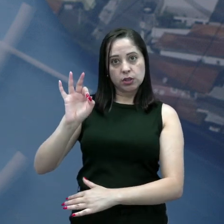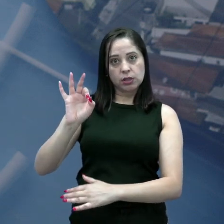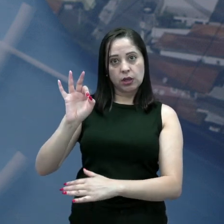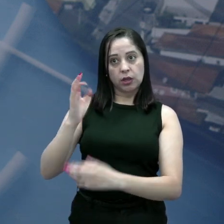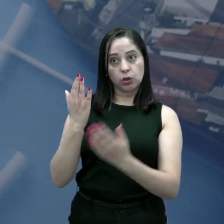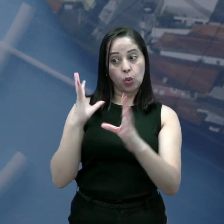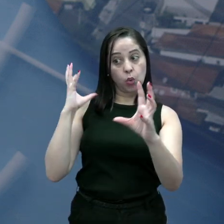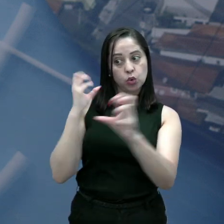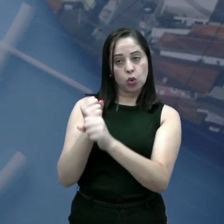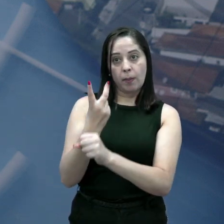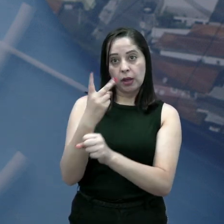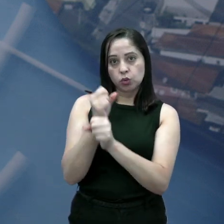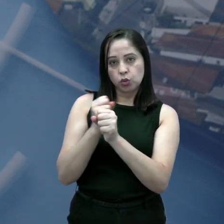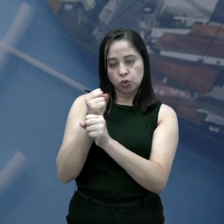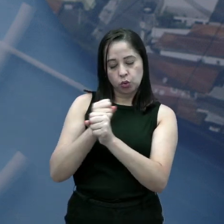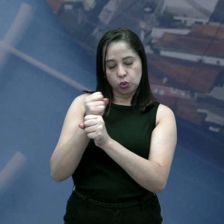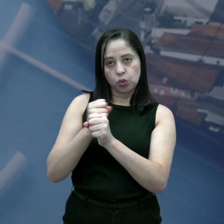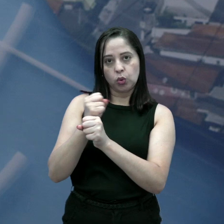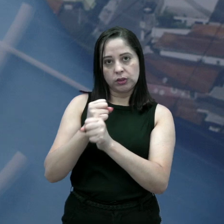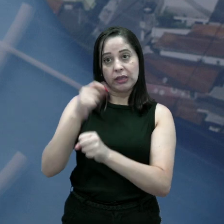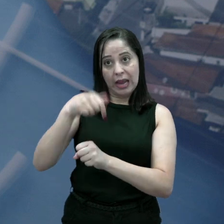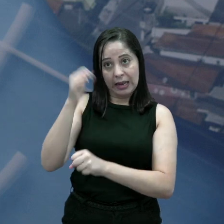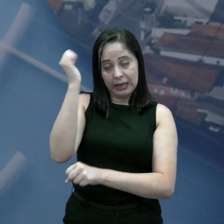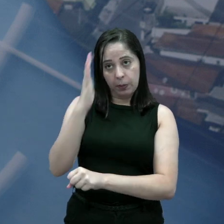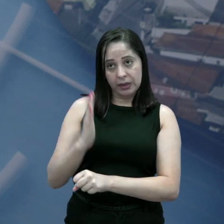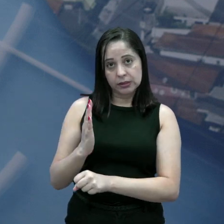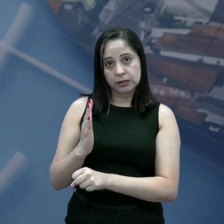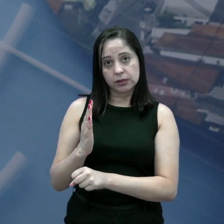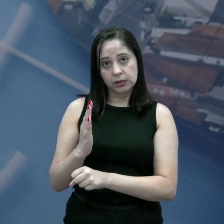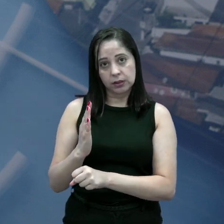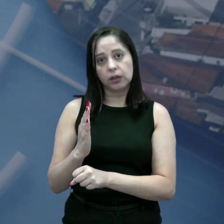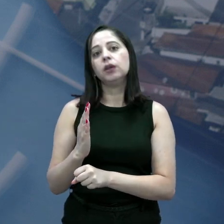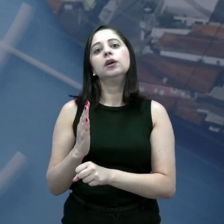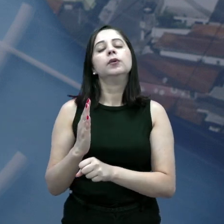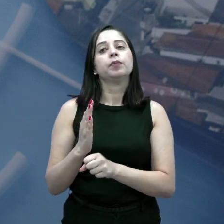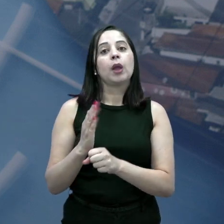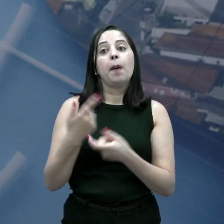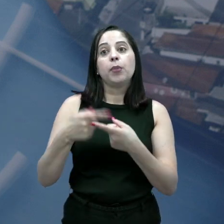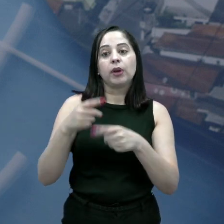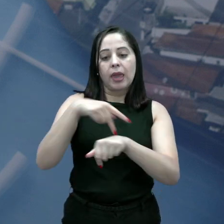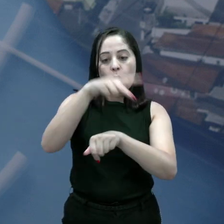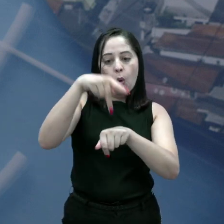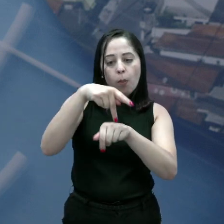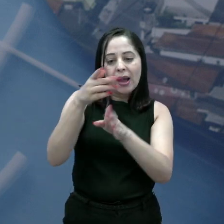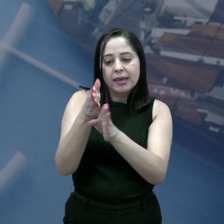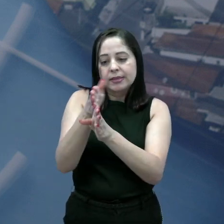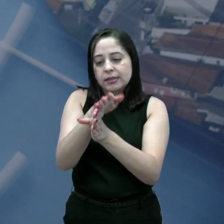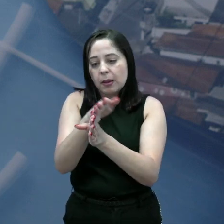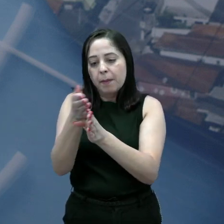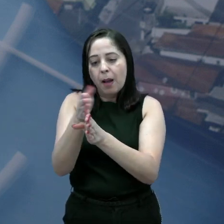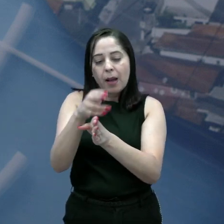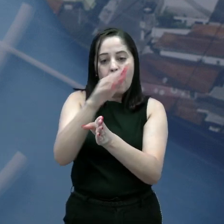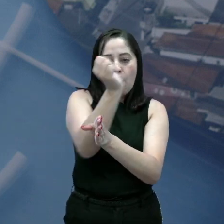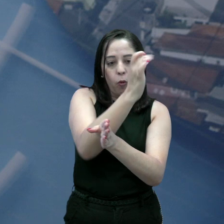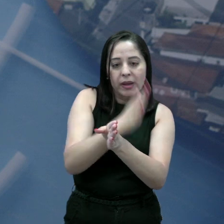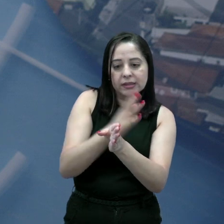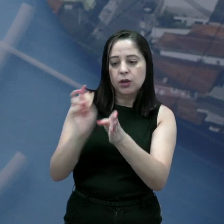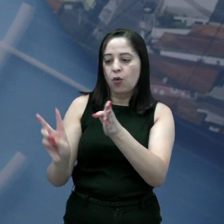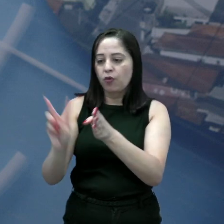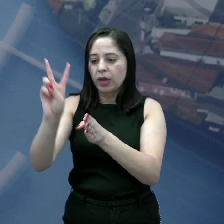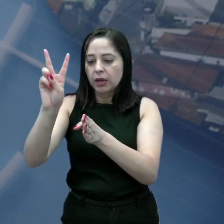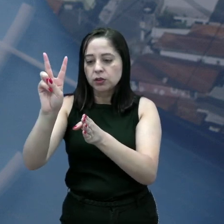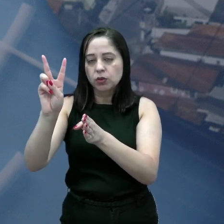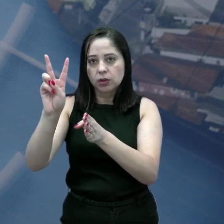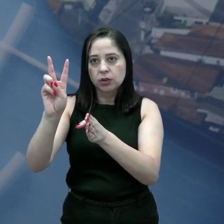quantidade de imigrantes venezuelanos que vieram para o Brasil, um país vizinho nosso, né, que a gente faz fronteira. Essa é a tendência ou